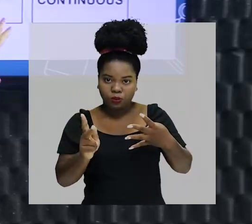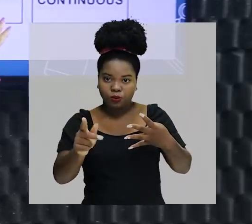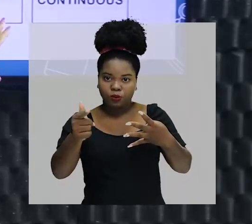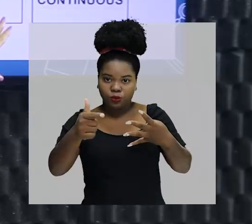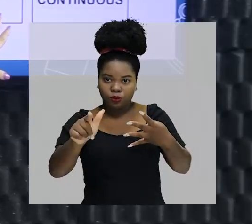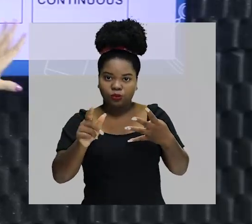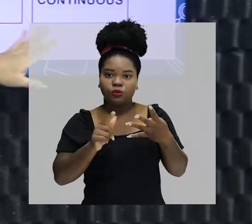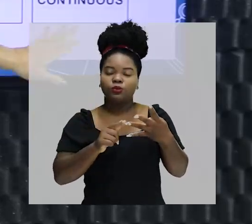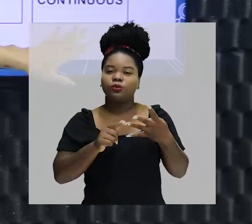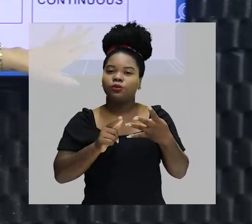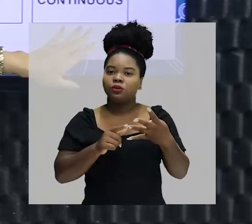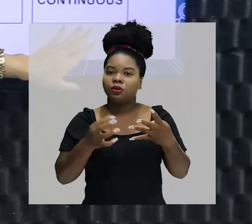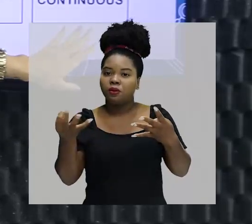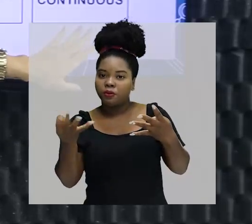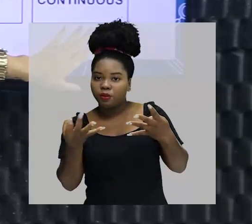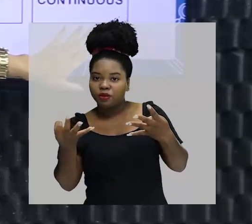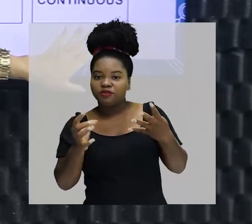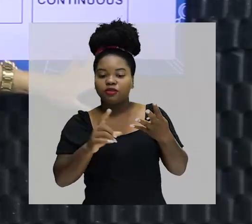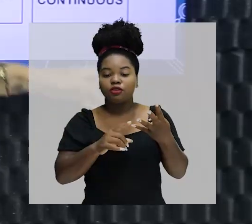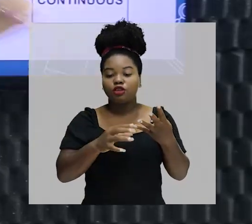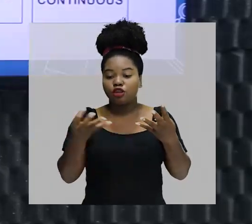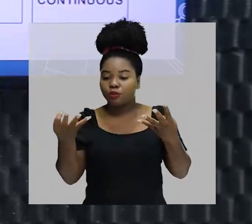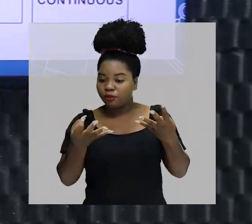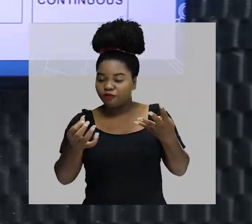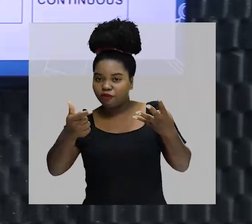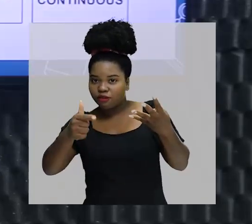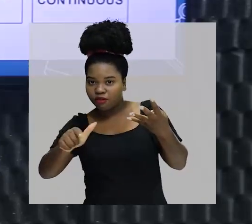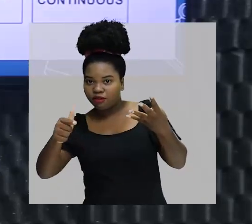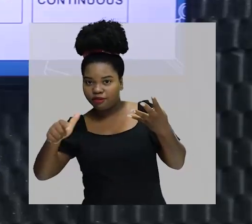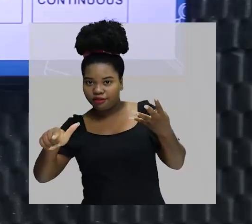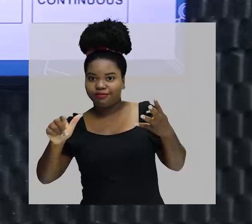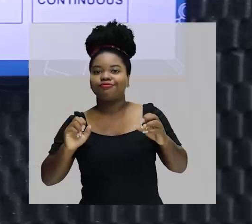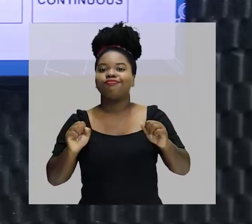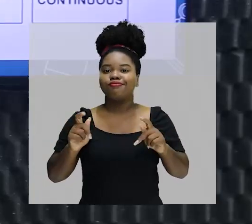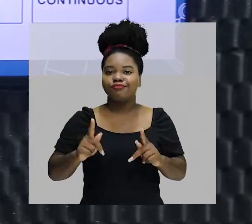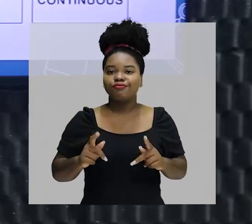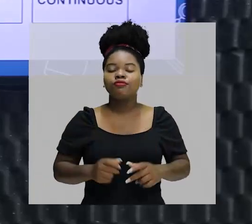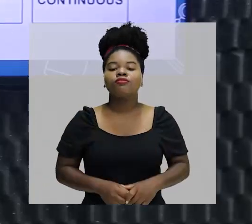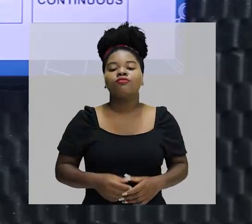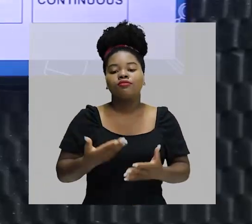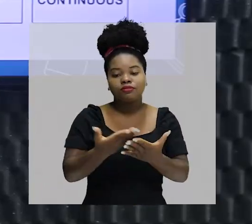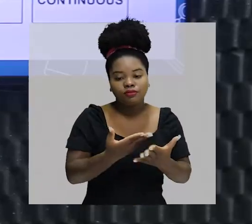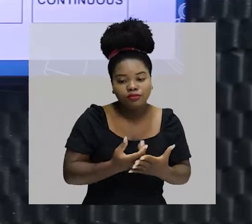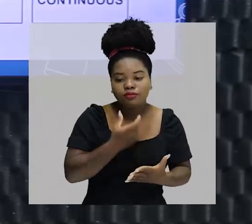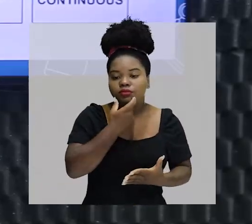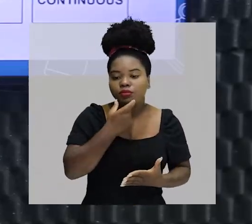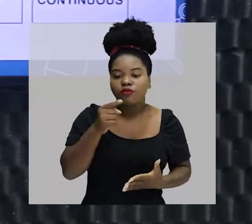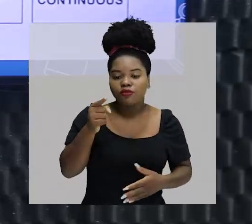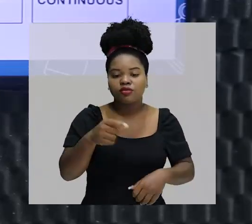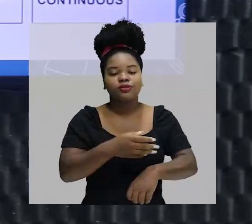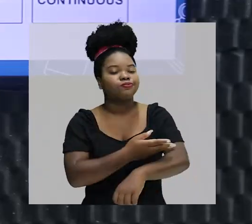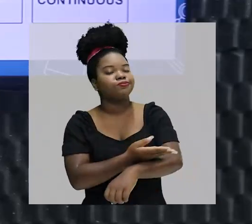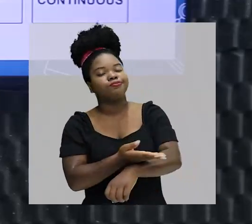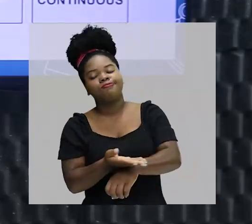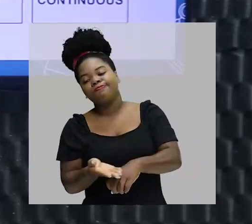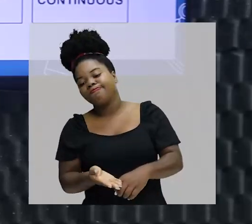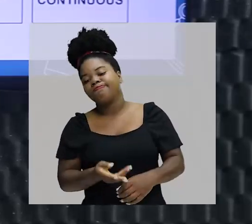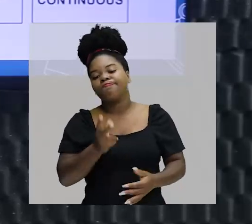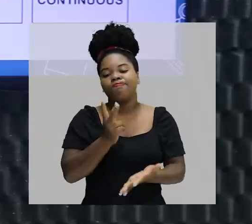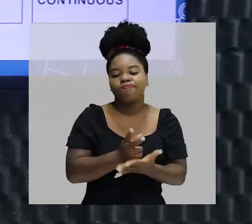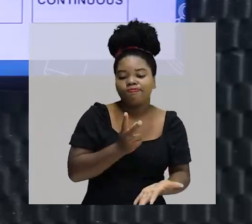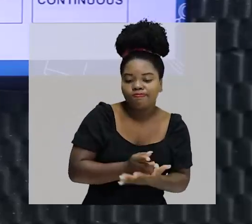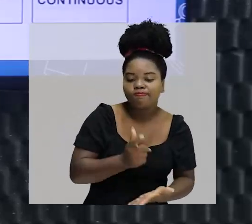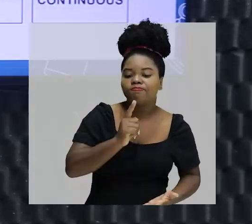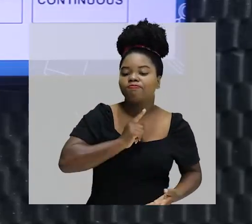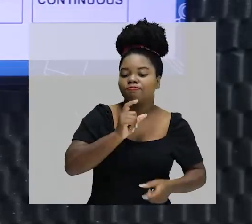o perfeito e o perfeito contínuo. Por isso que nas aulas de inglês você já deve estar acostumado, sempre vem, quando se fala